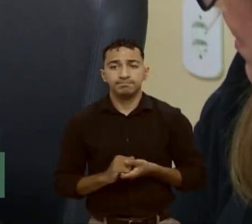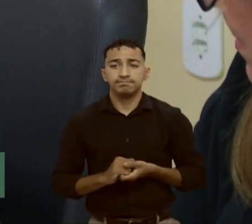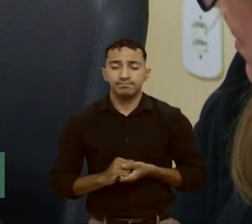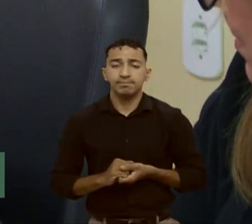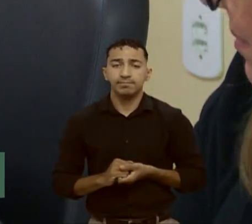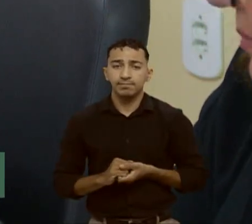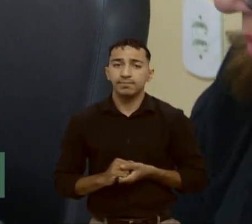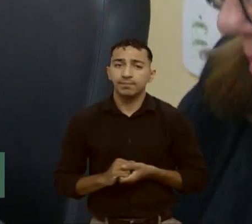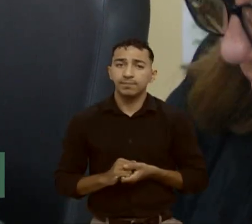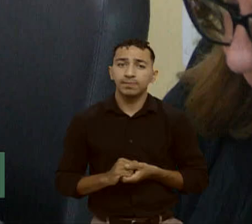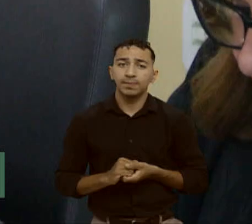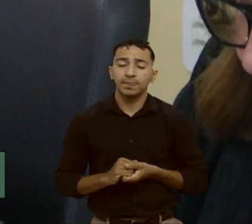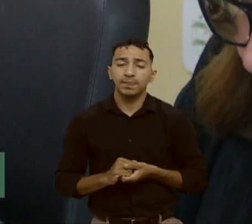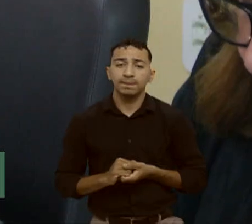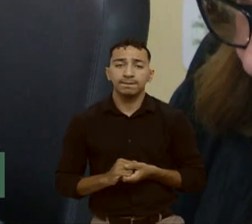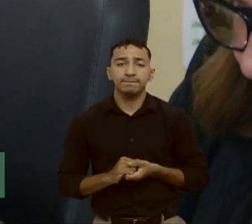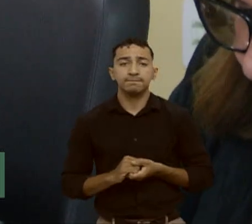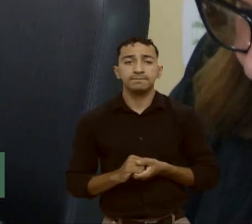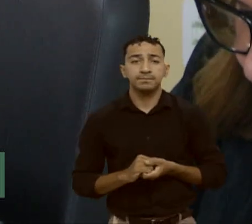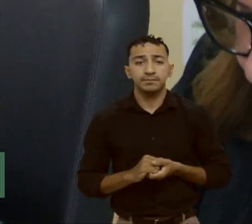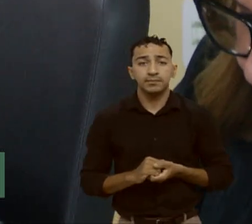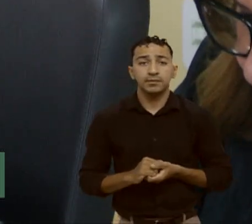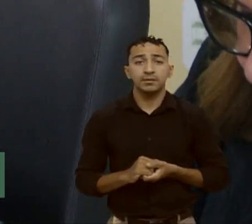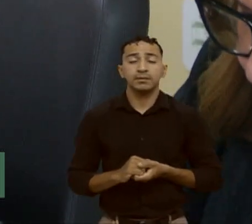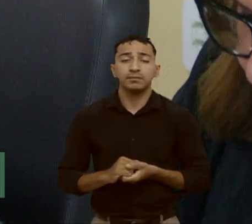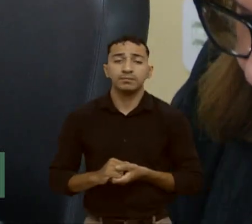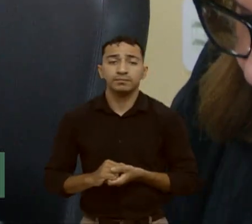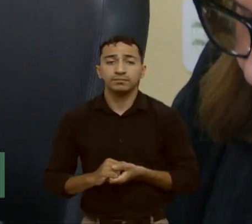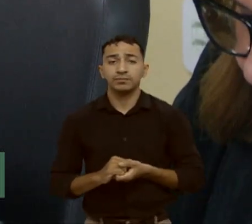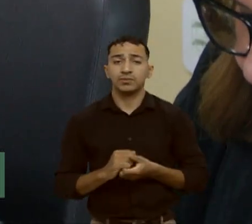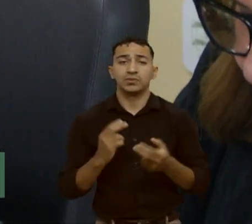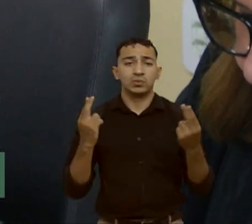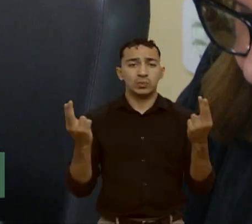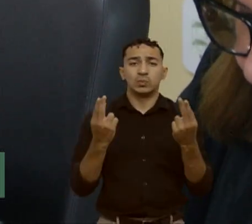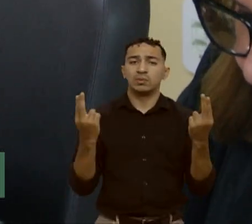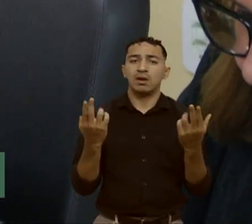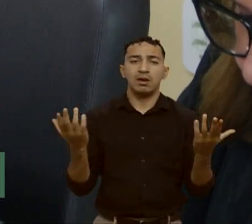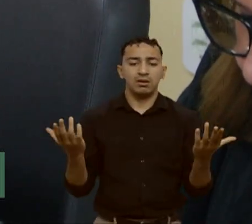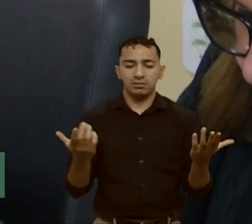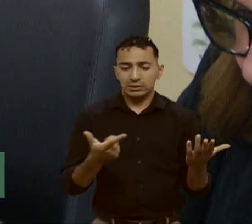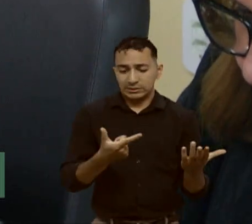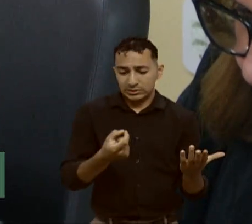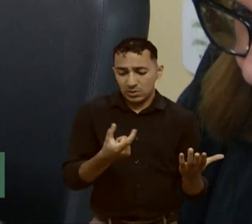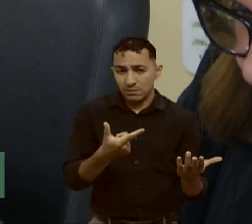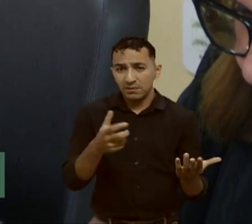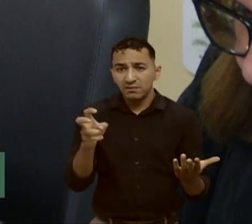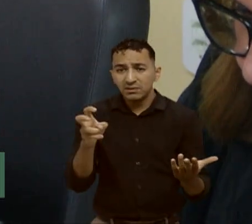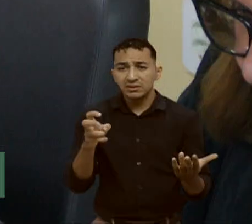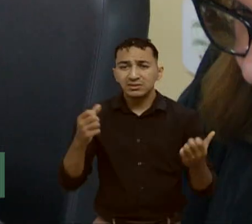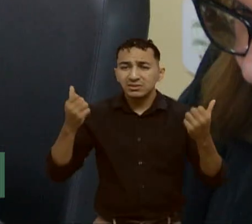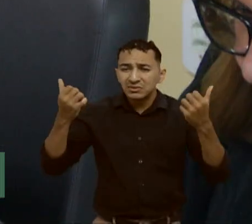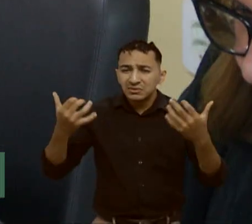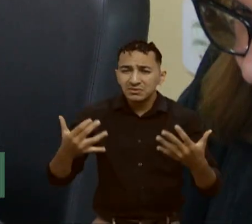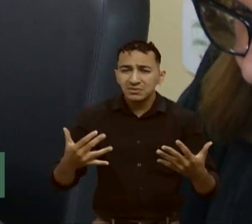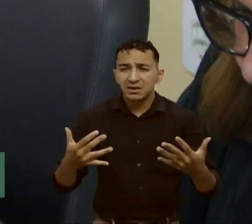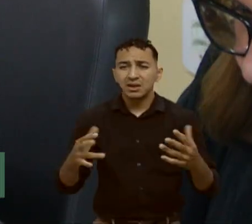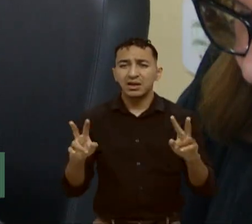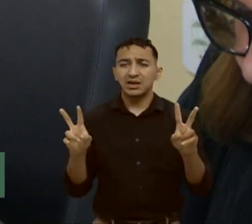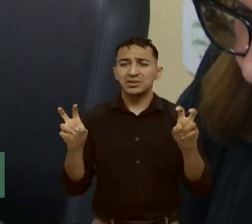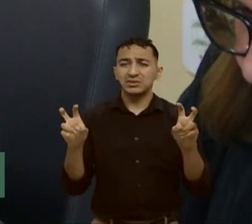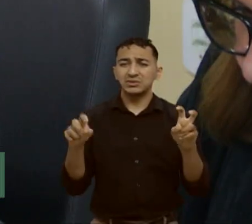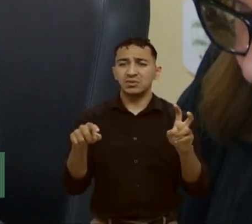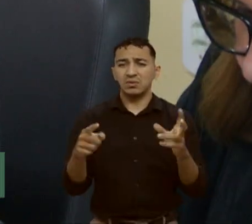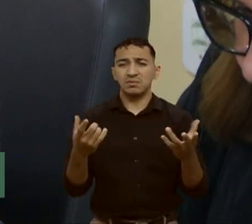Não é possível nós falarmos uma altura dessa, em 2025, sobre uma